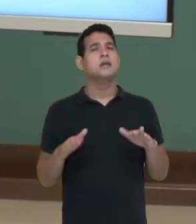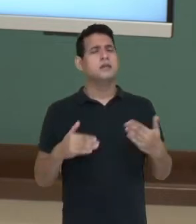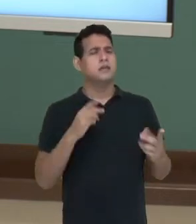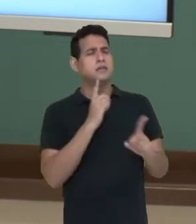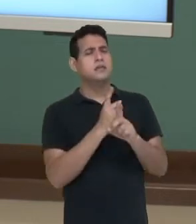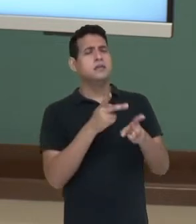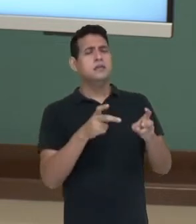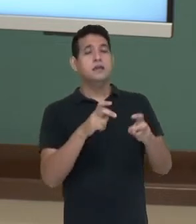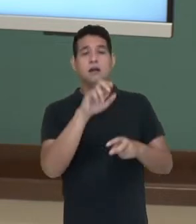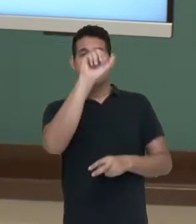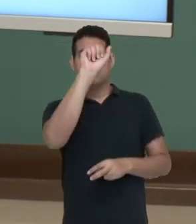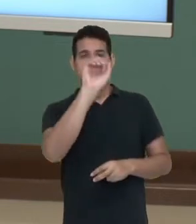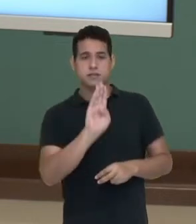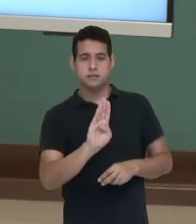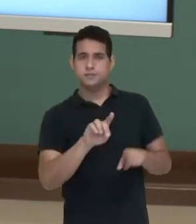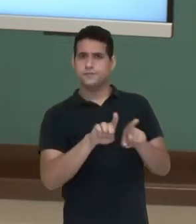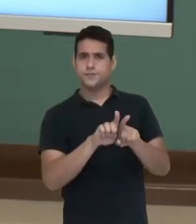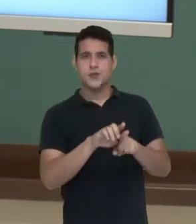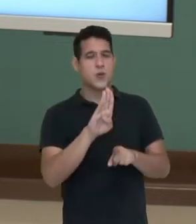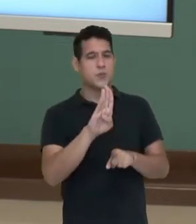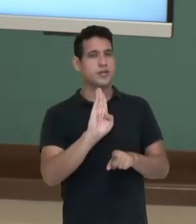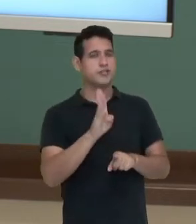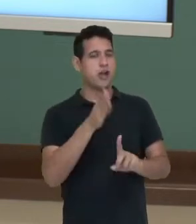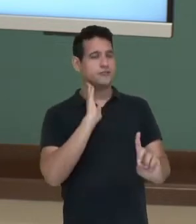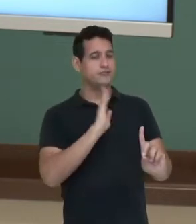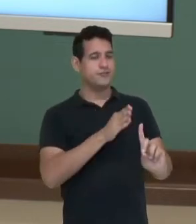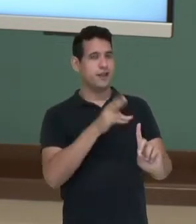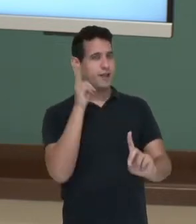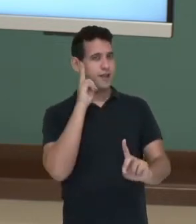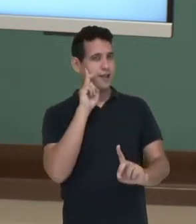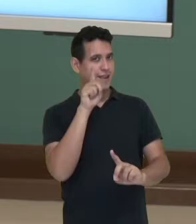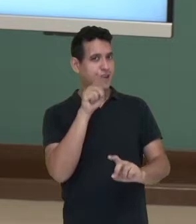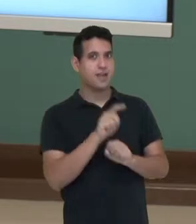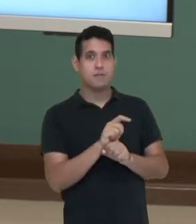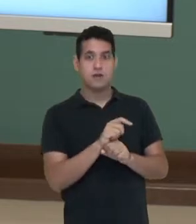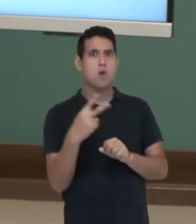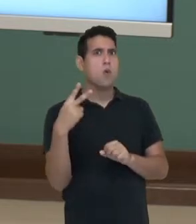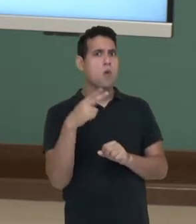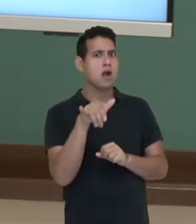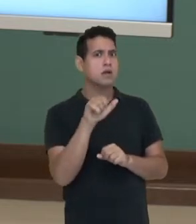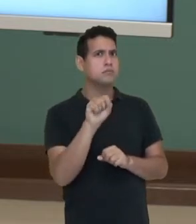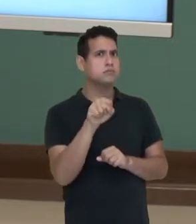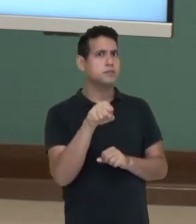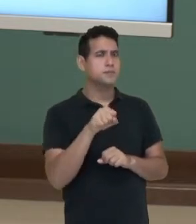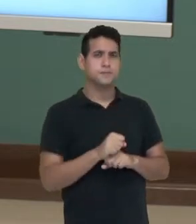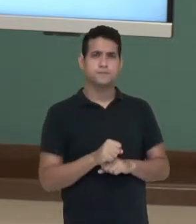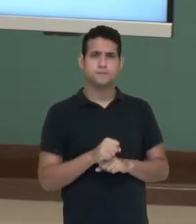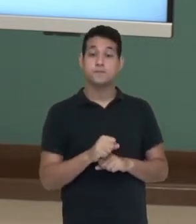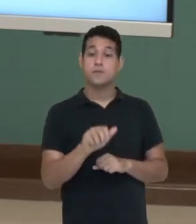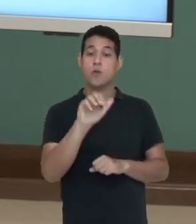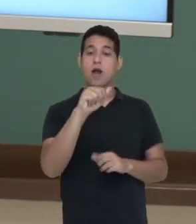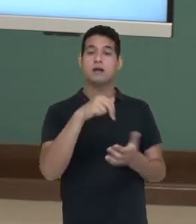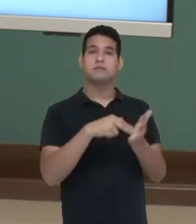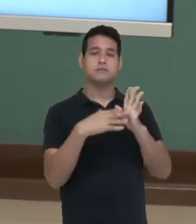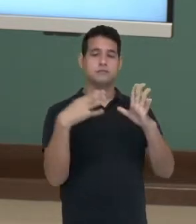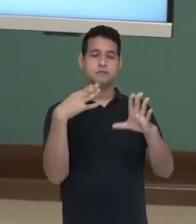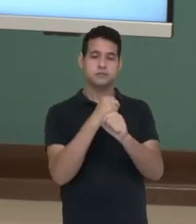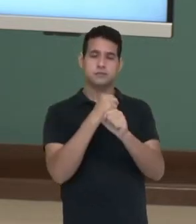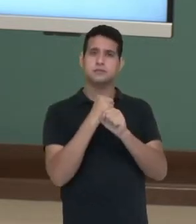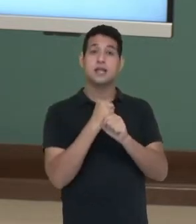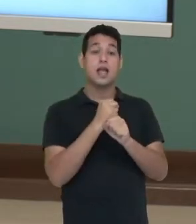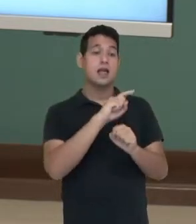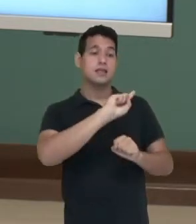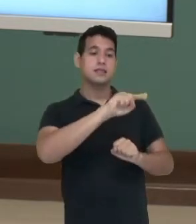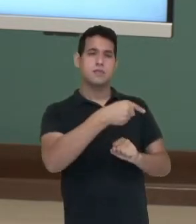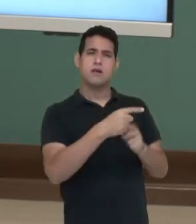os coeficientes A e B, o B já sai direto, lembra? É onde corta no eixo Y. E o A você faz a continha. E